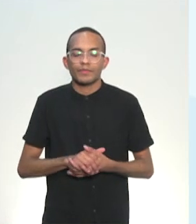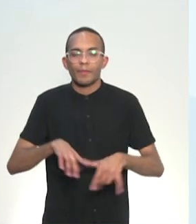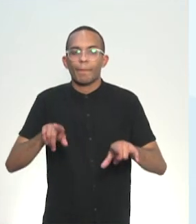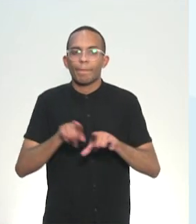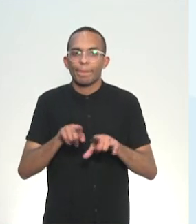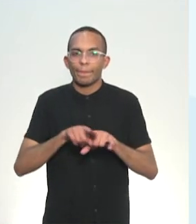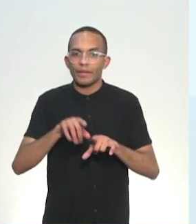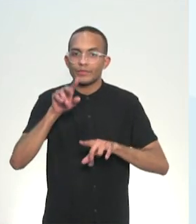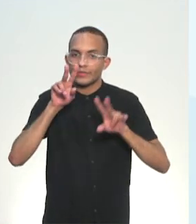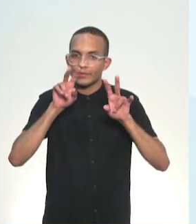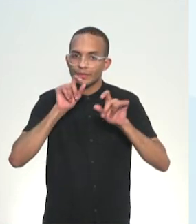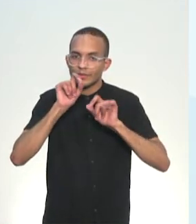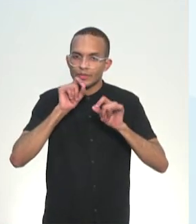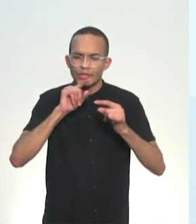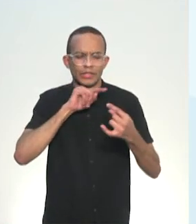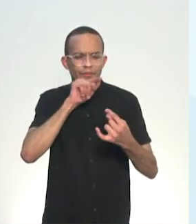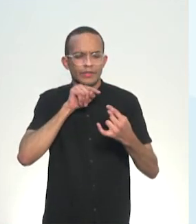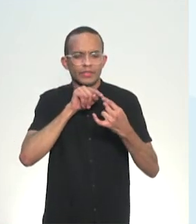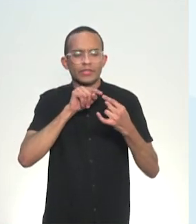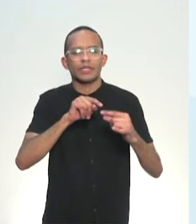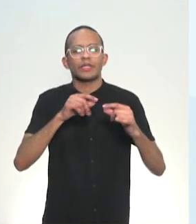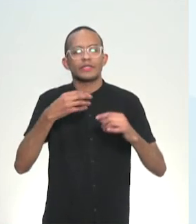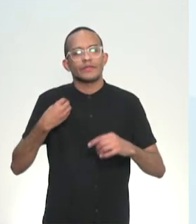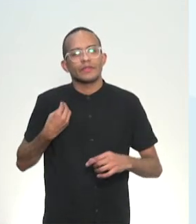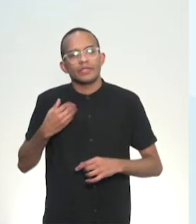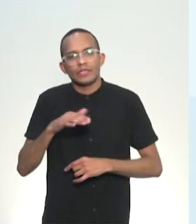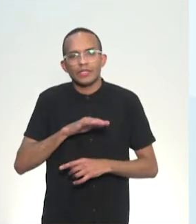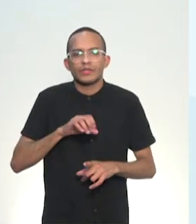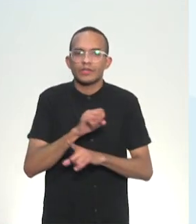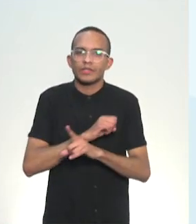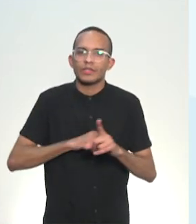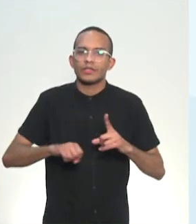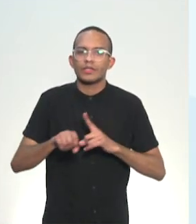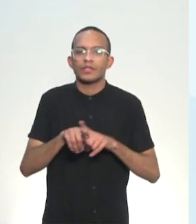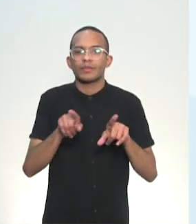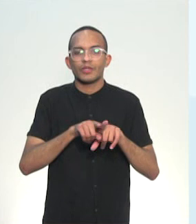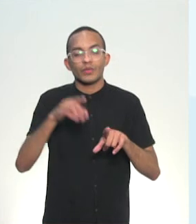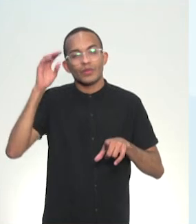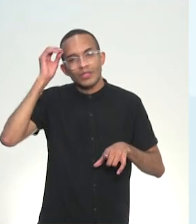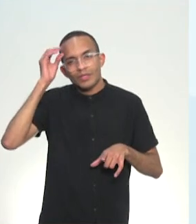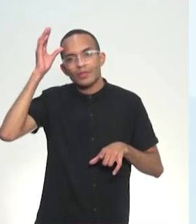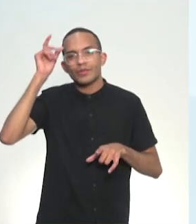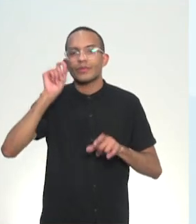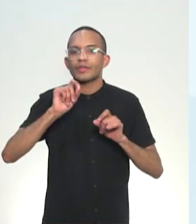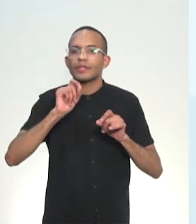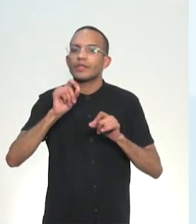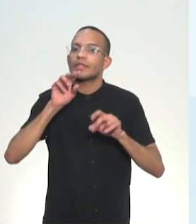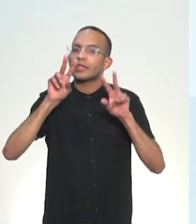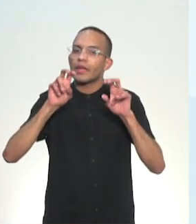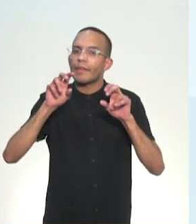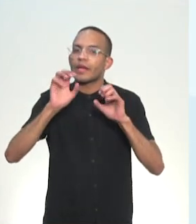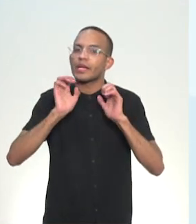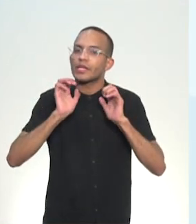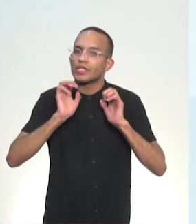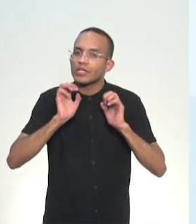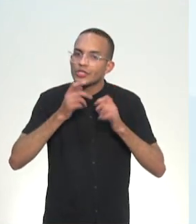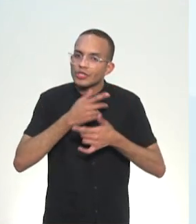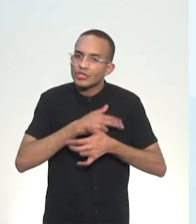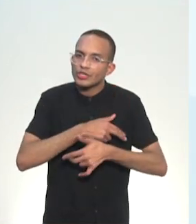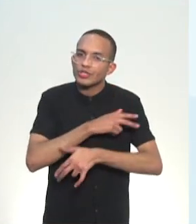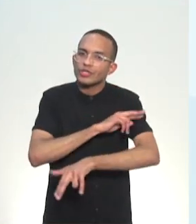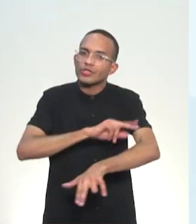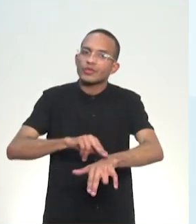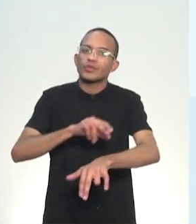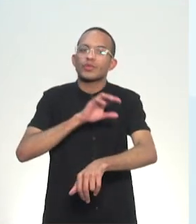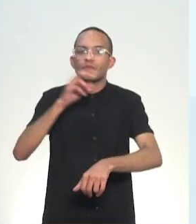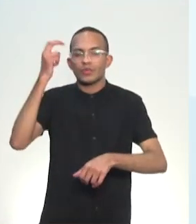A unidade temática é choque de civilizações e o objeto do conhecimento é a questão